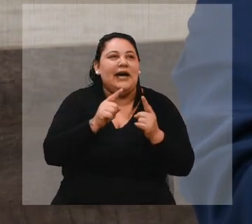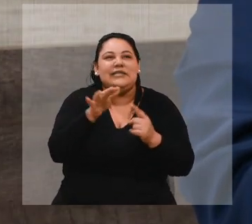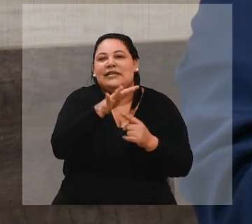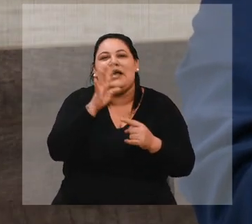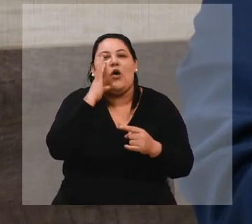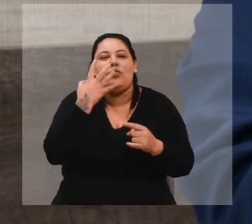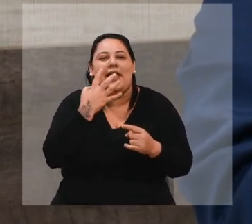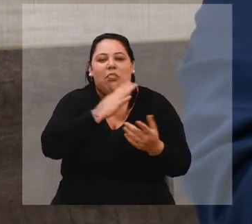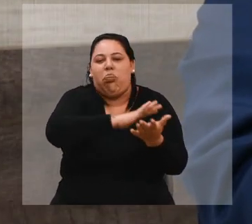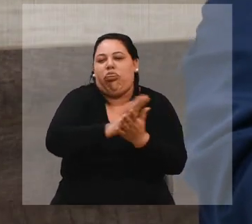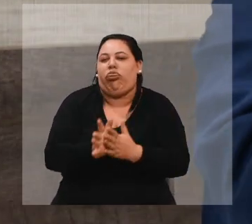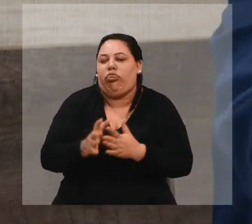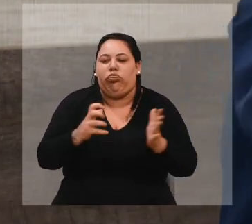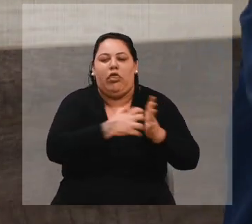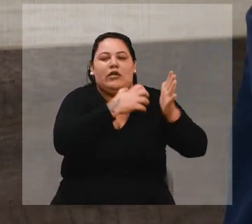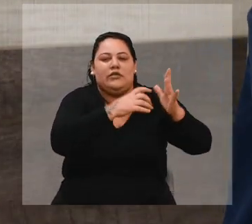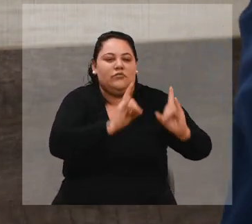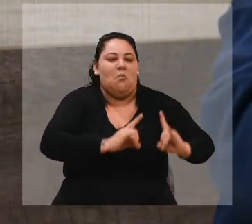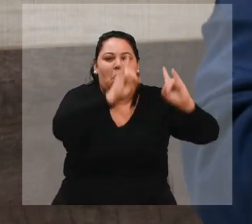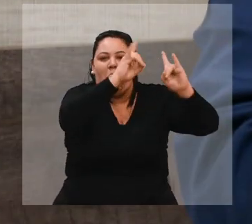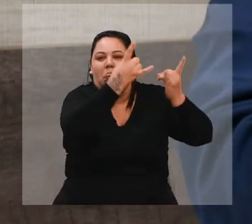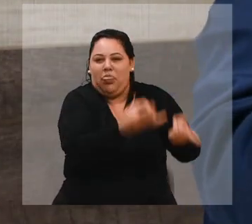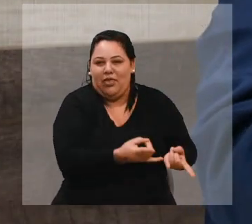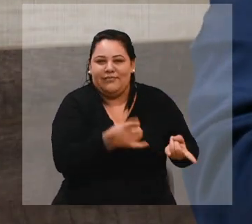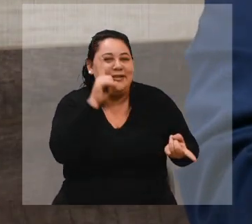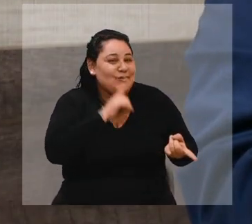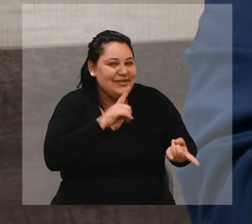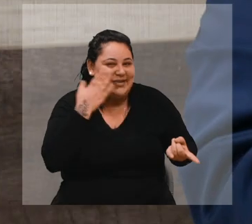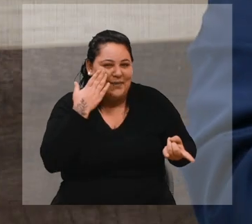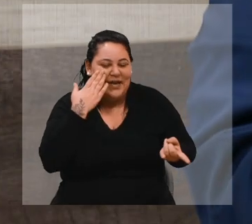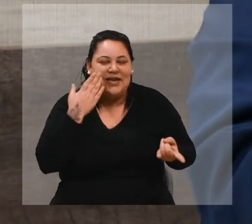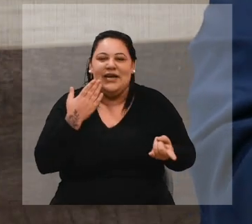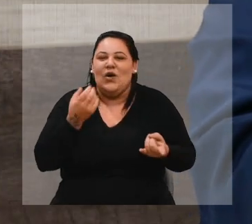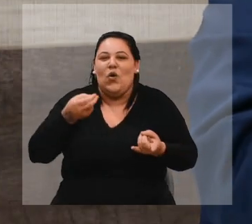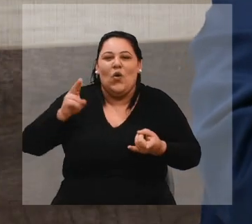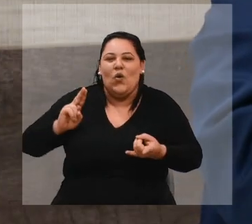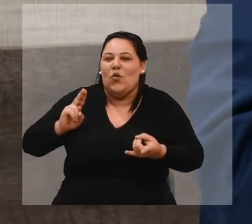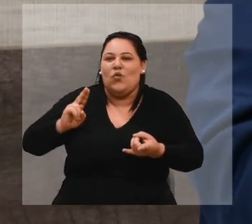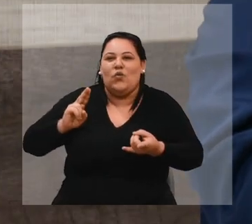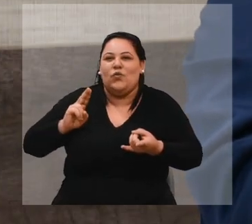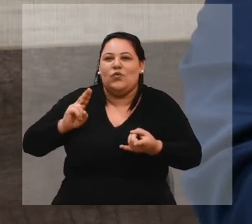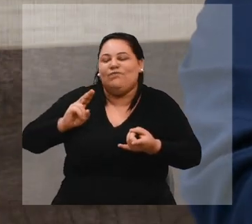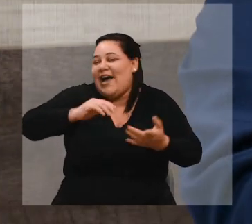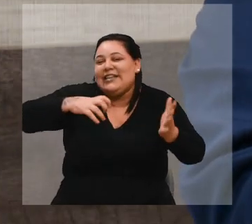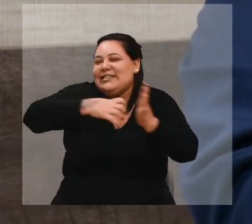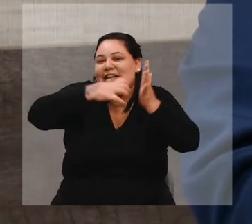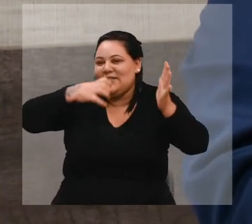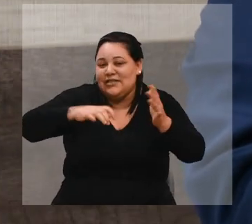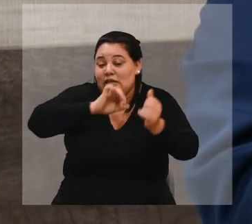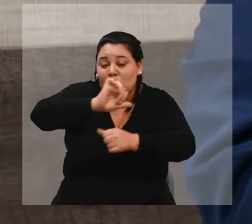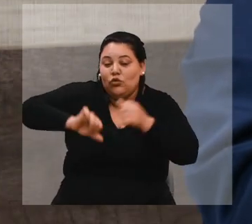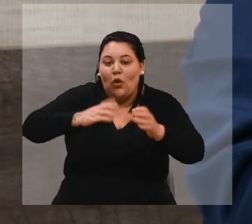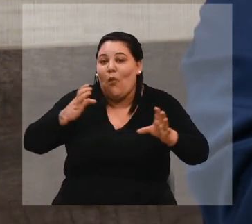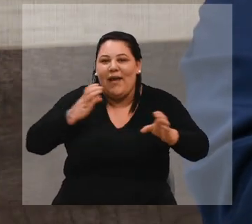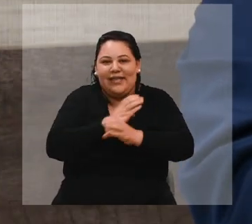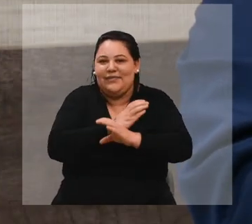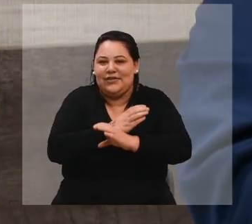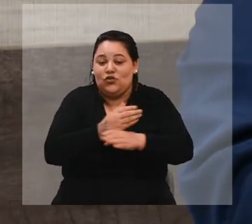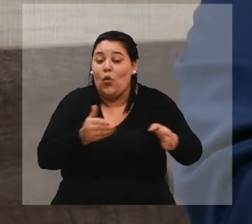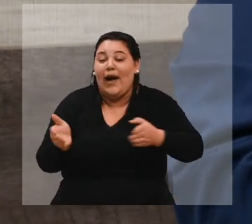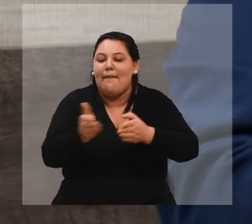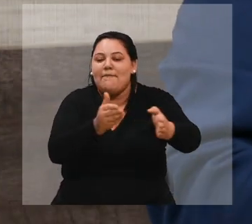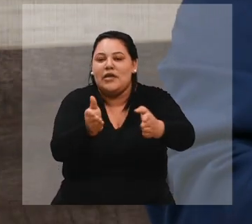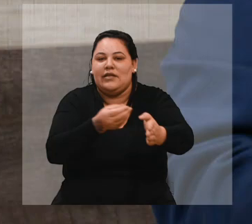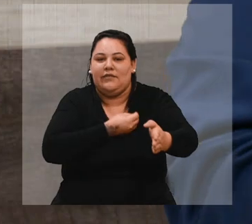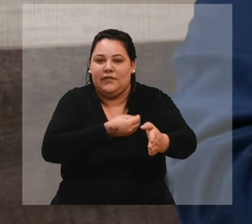uma greve geral dos caminhoneiros, acontece uma pandemia, acontece uma tragédia, que são fatos que mudam o curso da nossa vida. Então, volto a